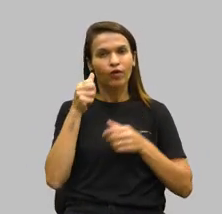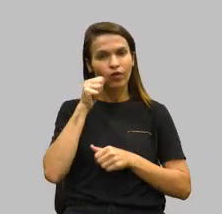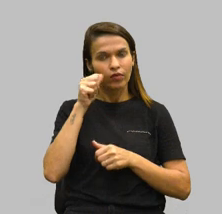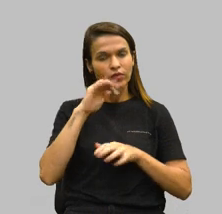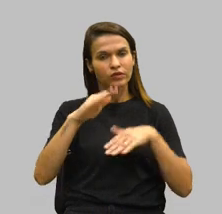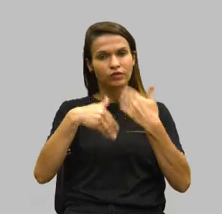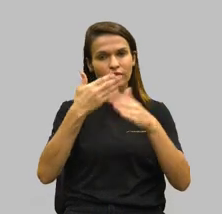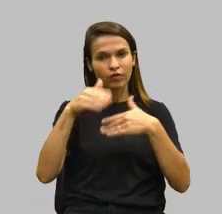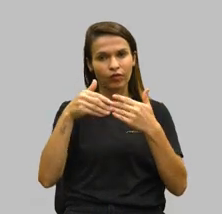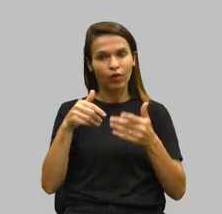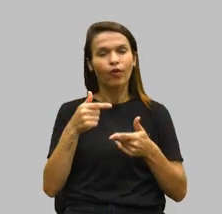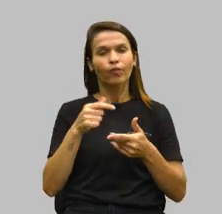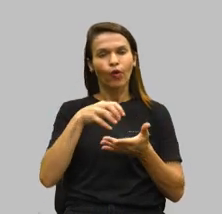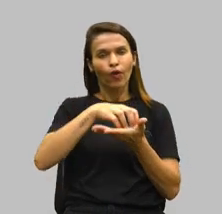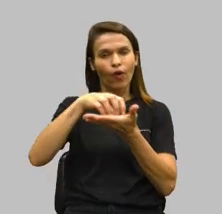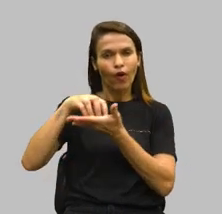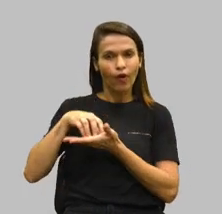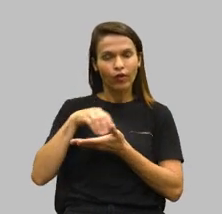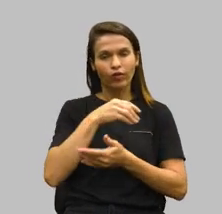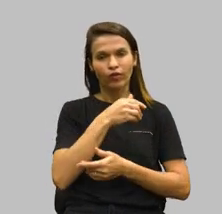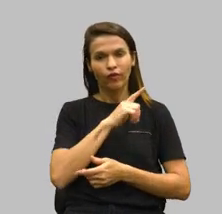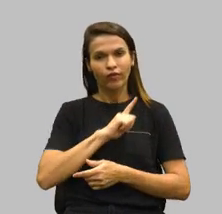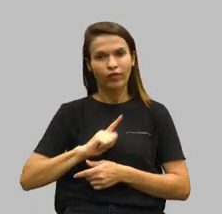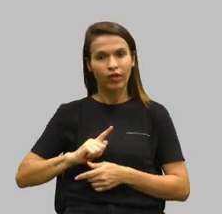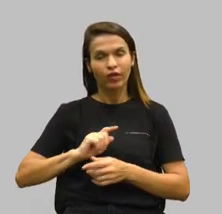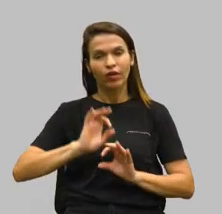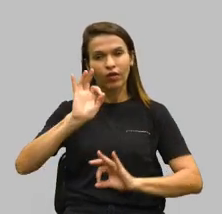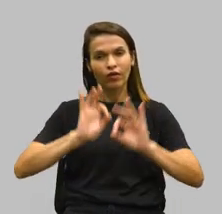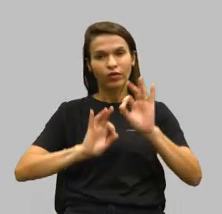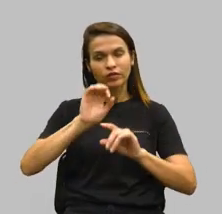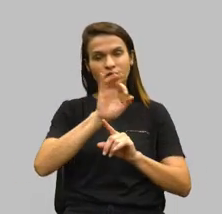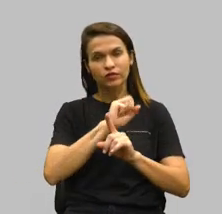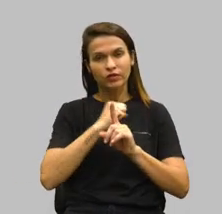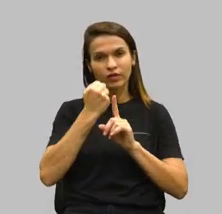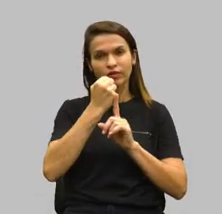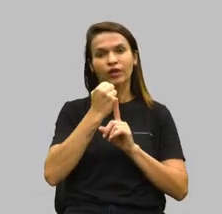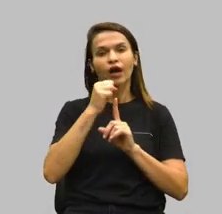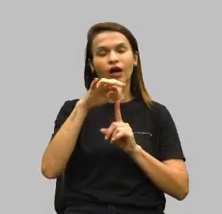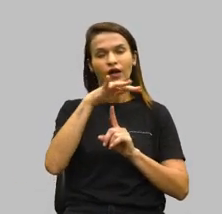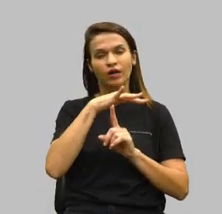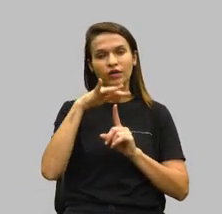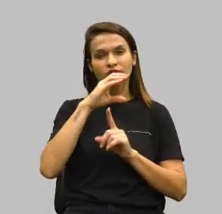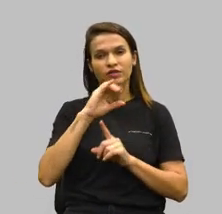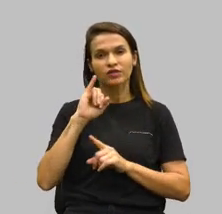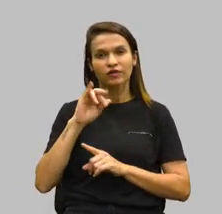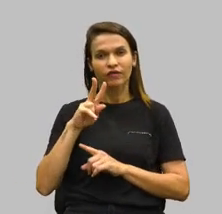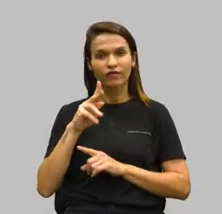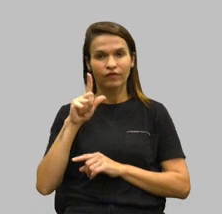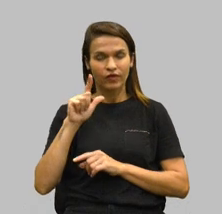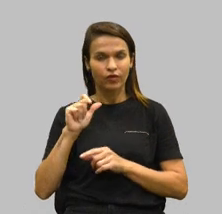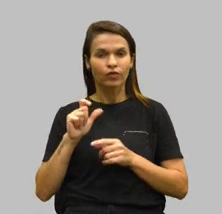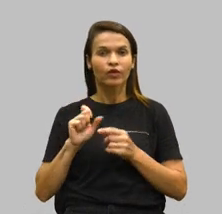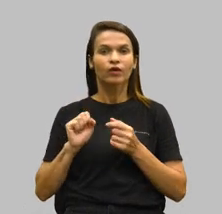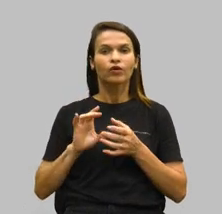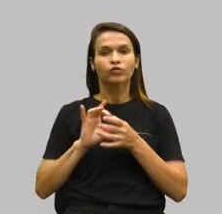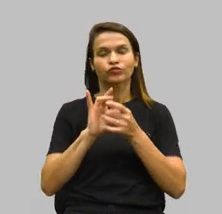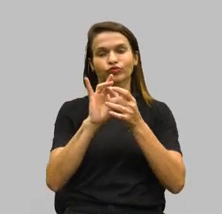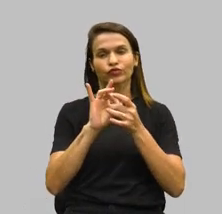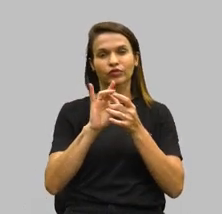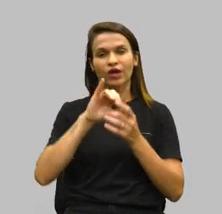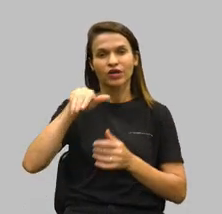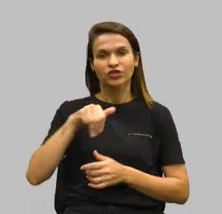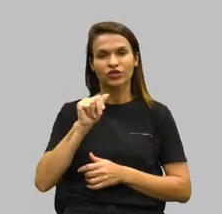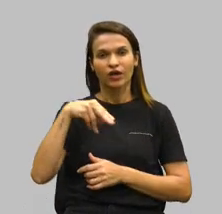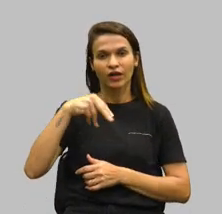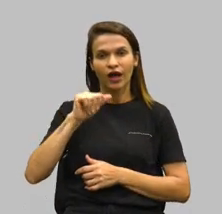por órgãos governamentais empresas e organizações da sociedade civil junto com a Janaína Gama é a líder do do